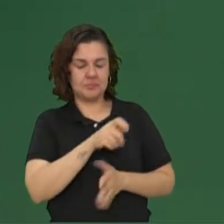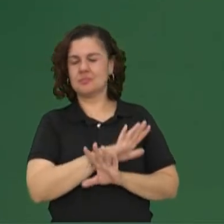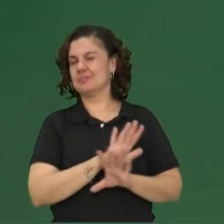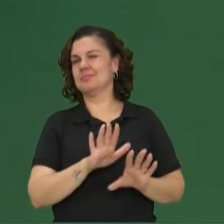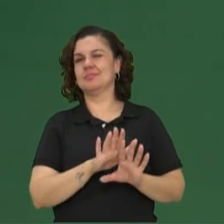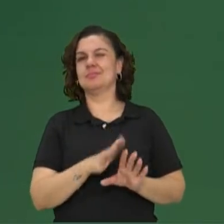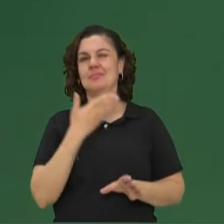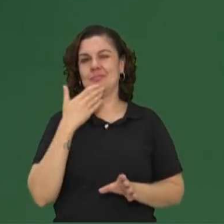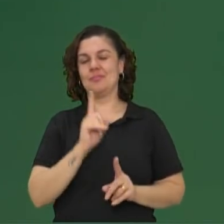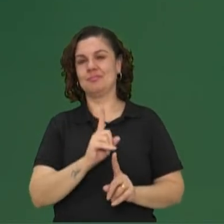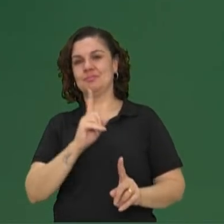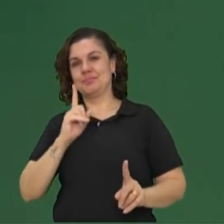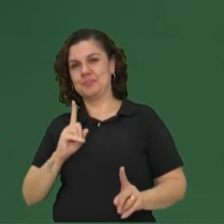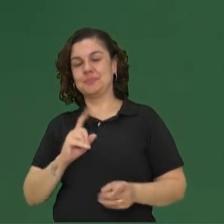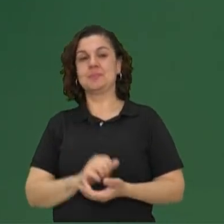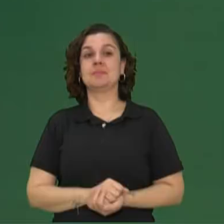Né?